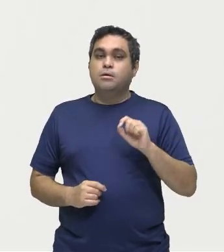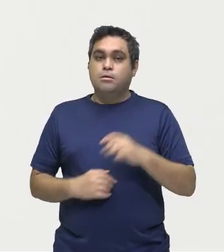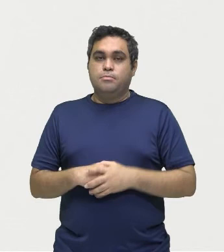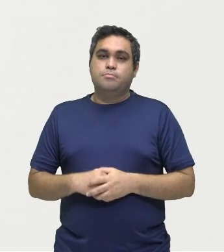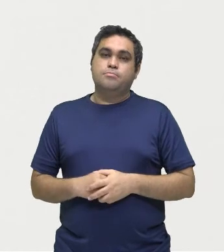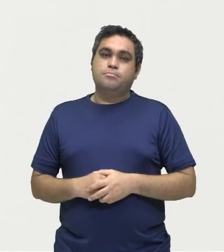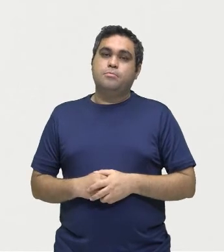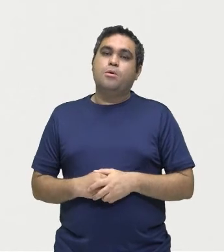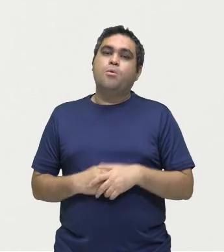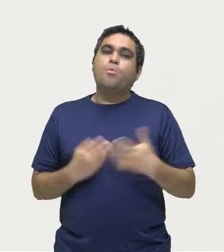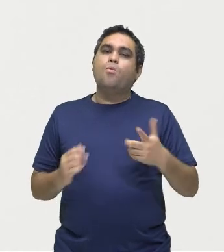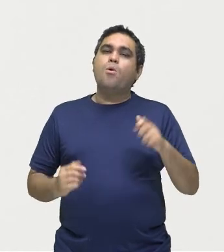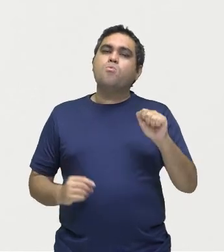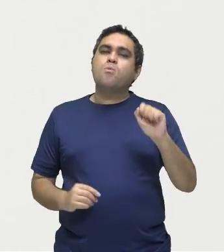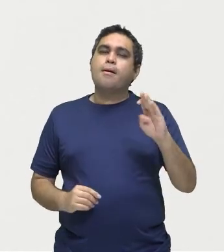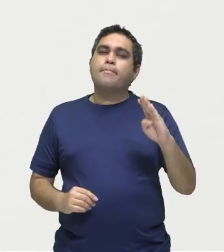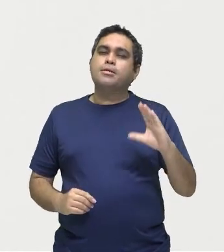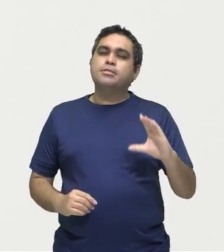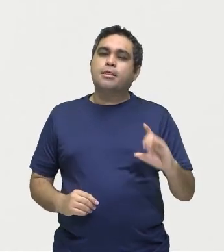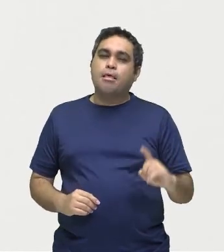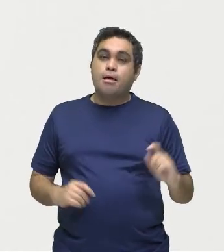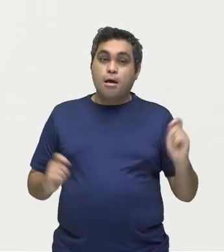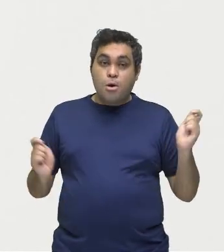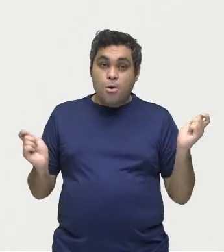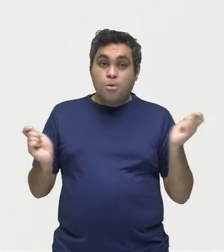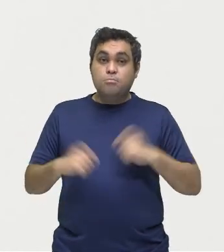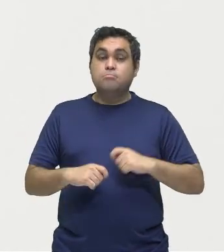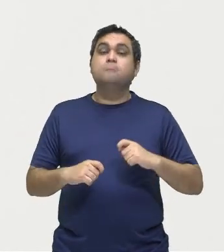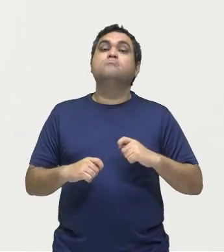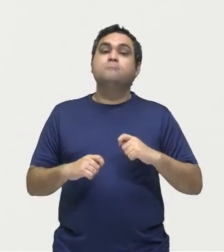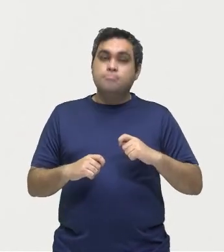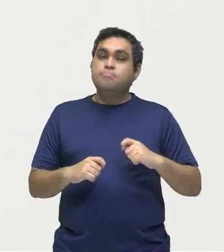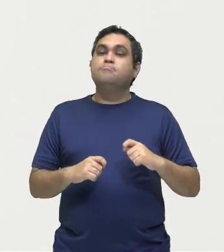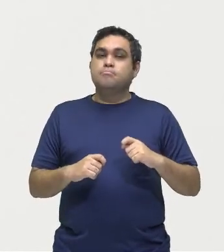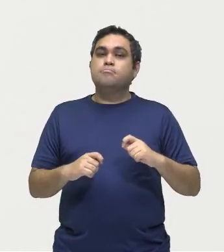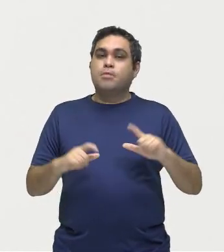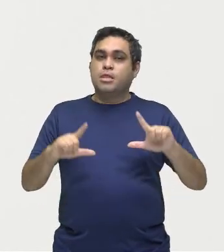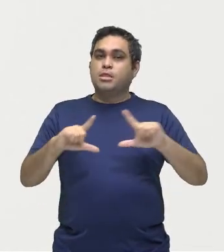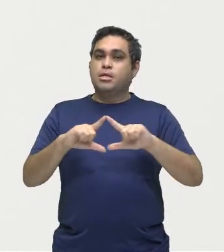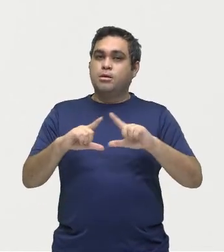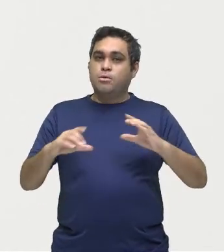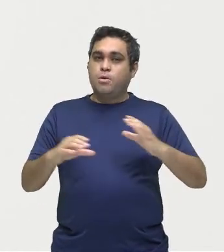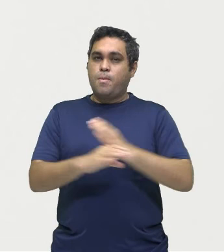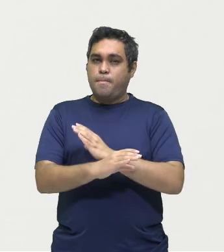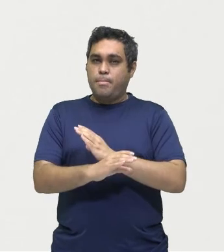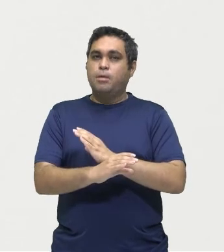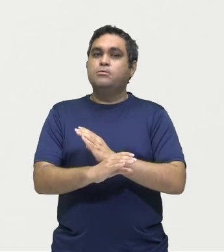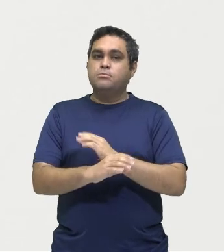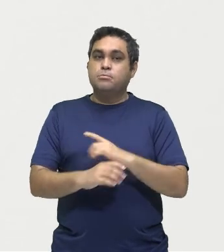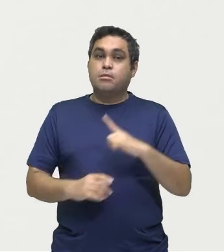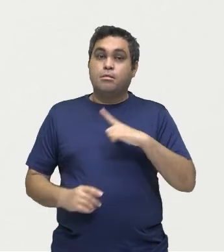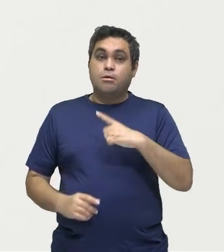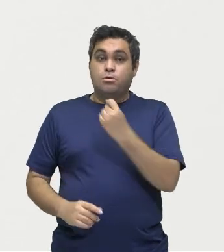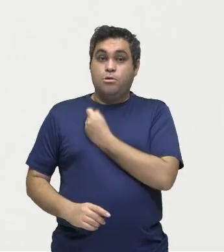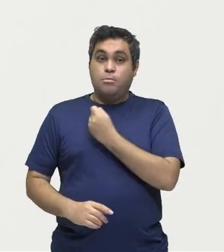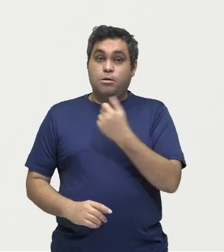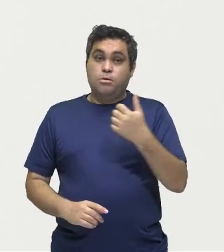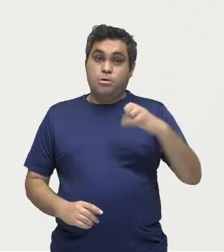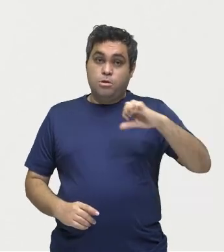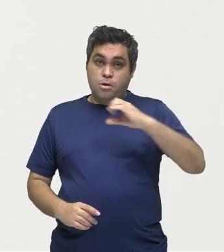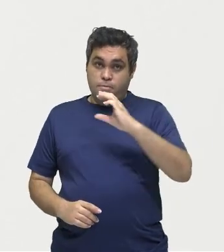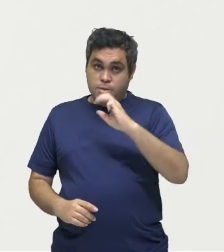Pergunta, qual alternativa permite que seja formado um triângulo cujas medidas sejam 9 centímetros, 12 centímetros e x